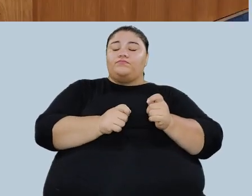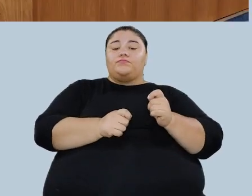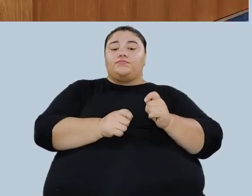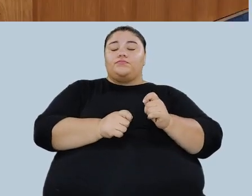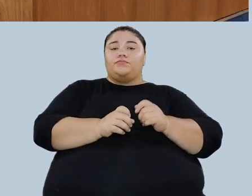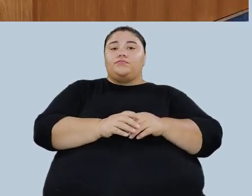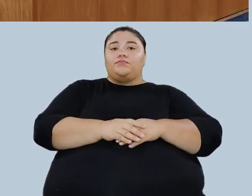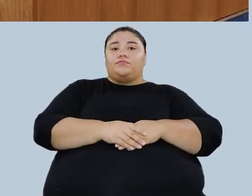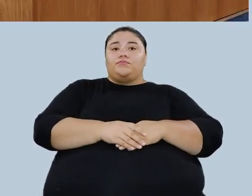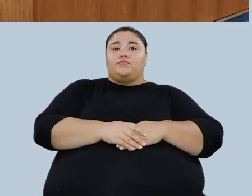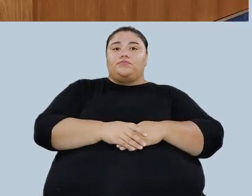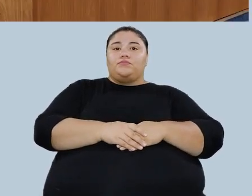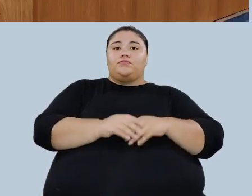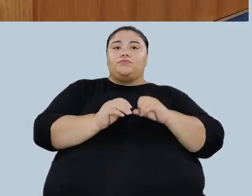possa